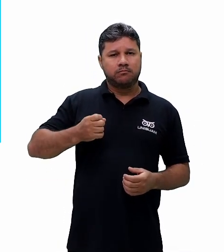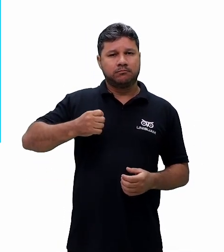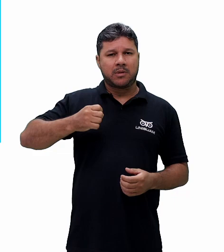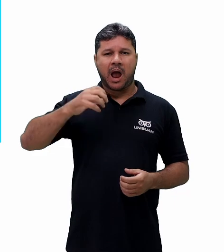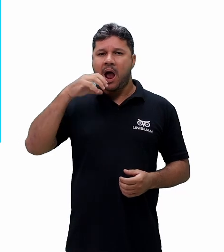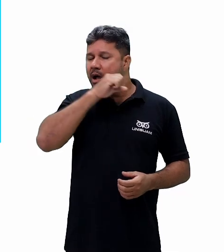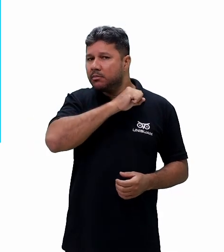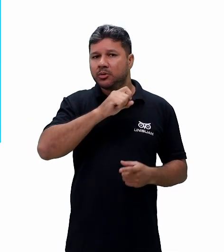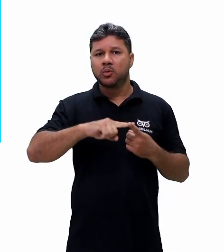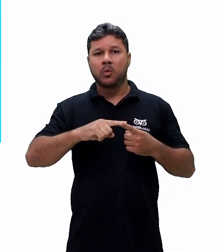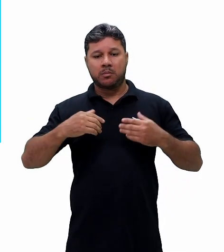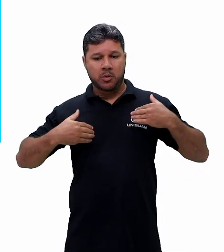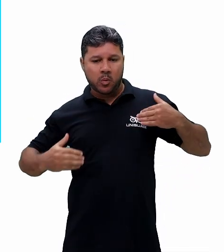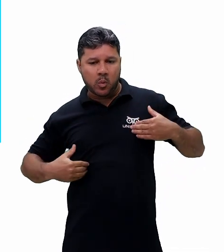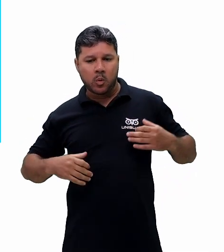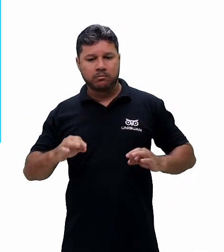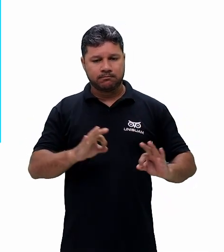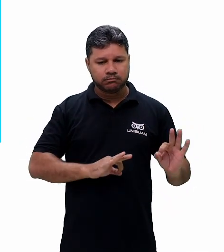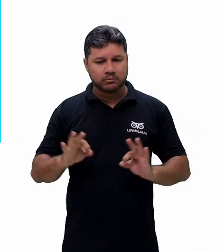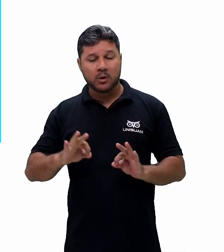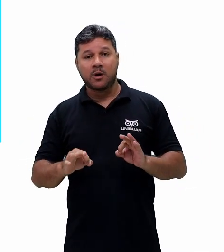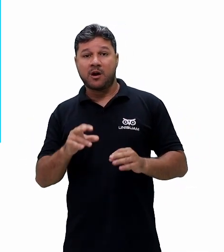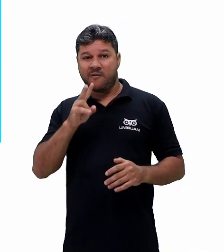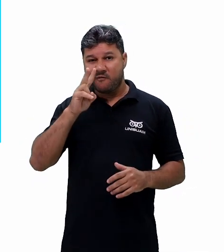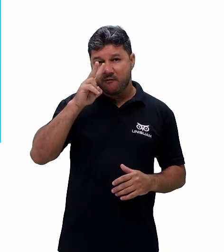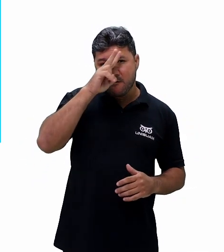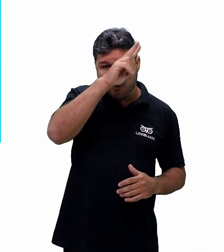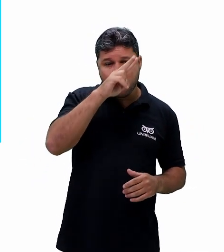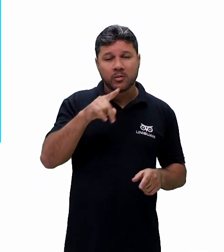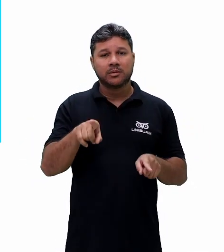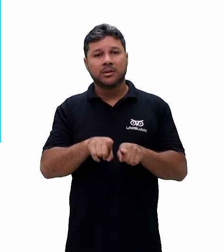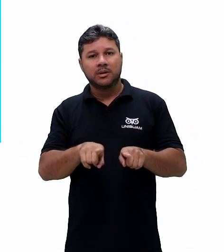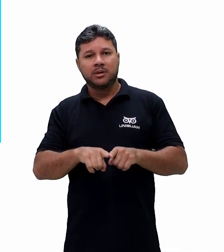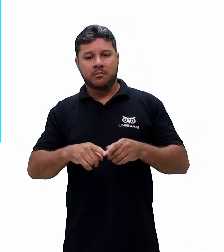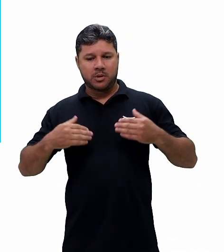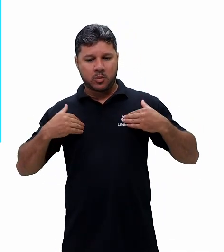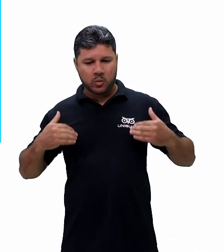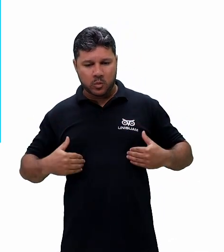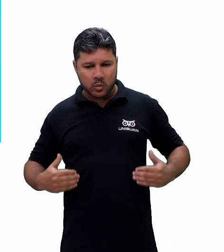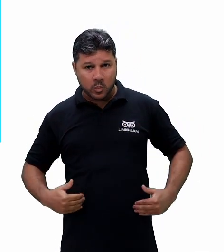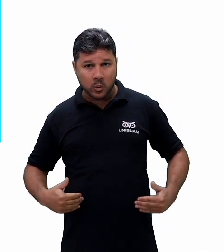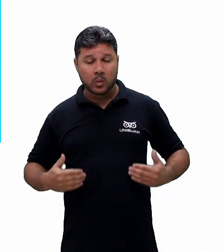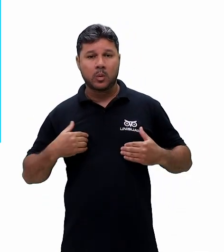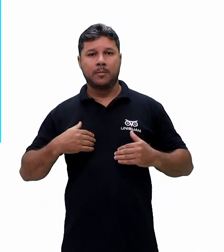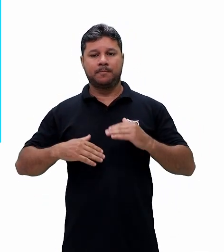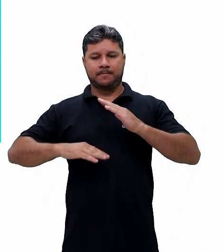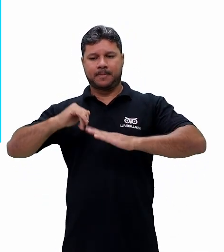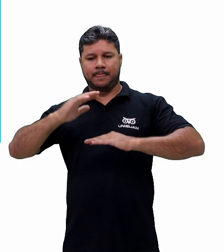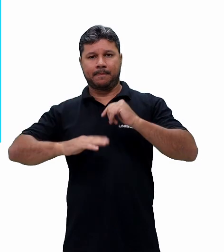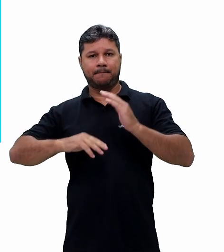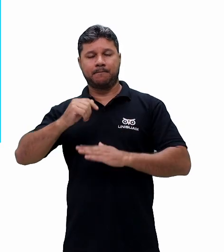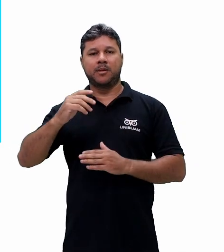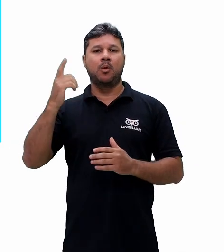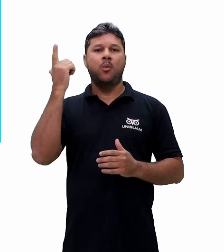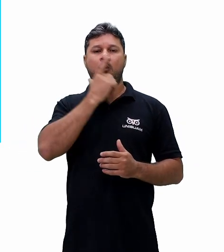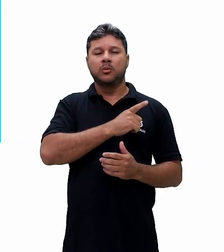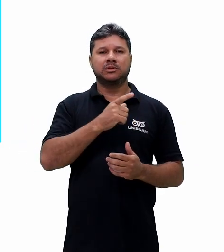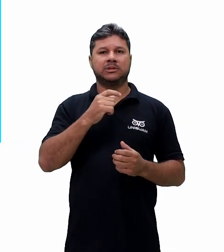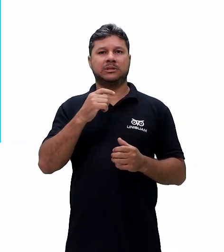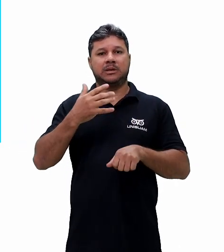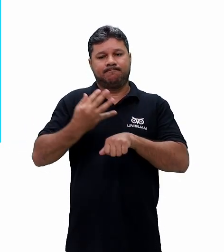a coordenação motora, a força, a composição corporal, a aptidão